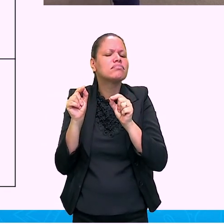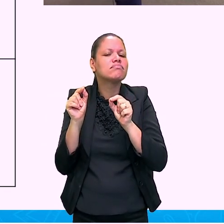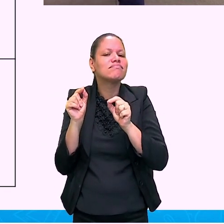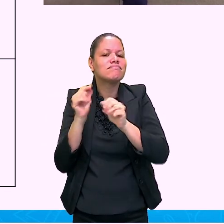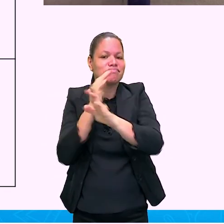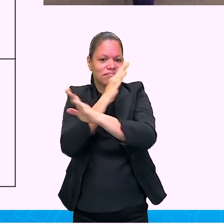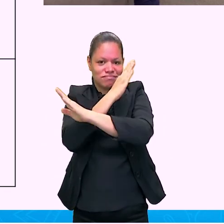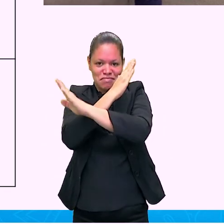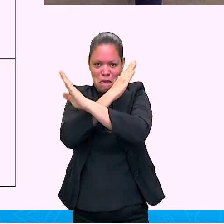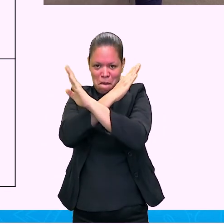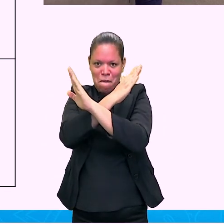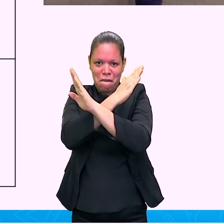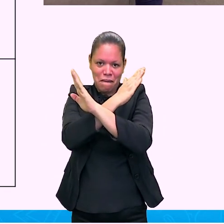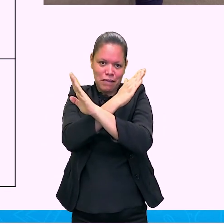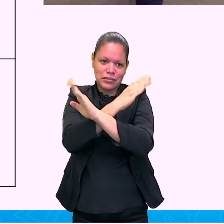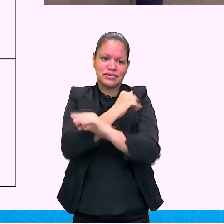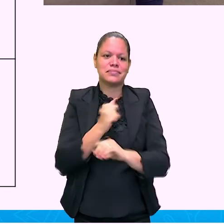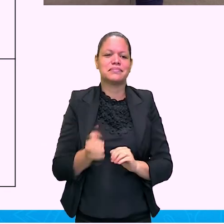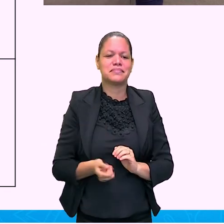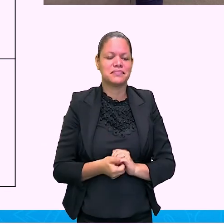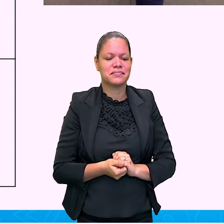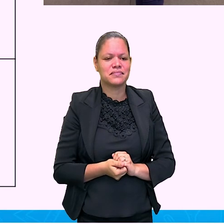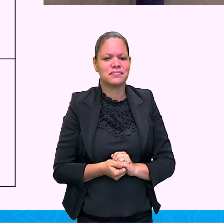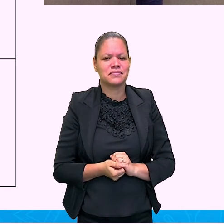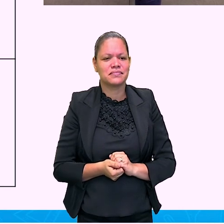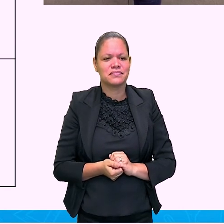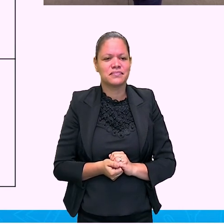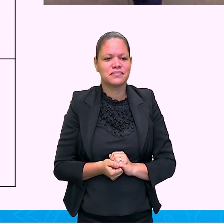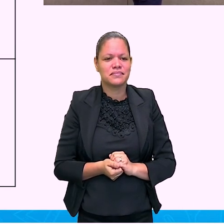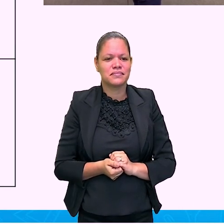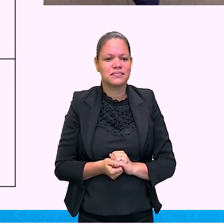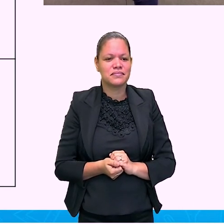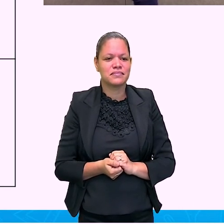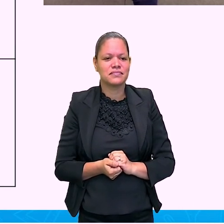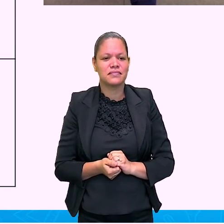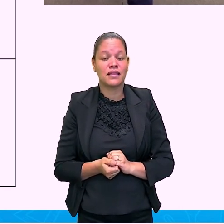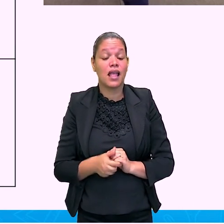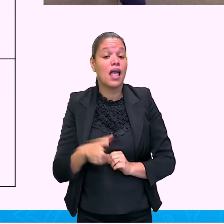O próximo desenho, nós temos aqui retas que são